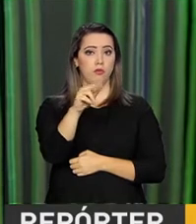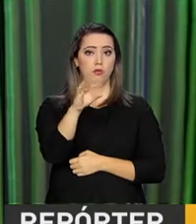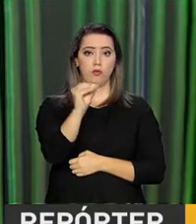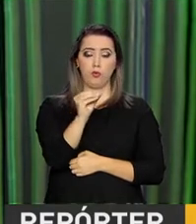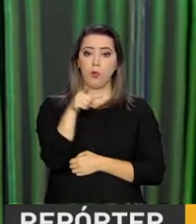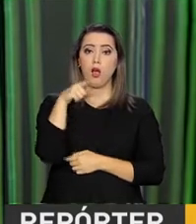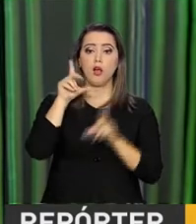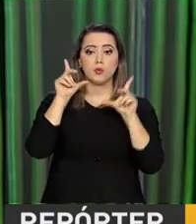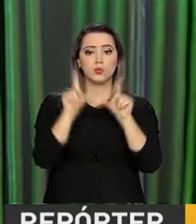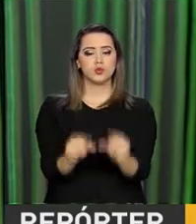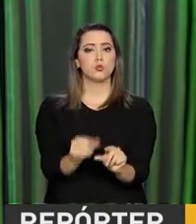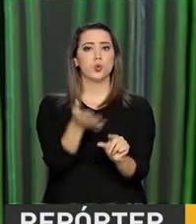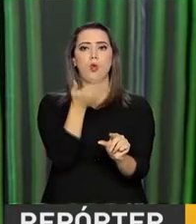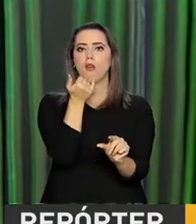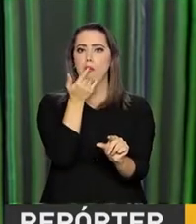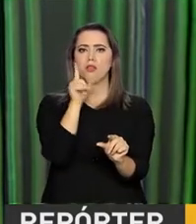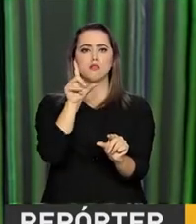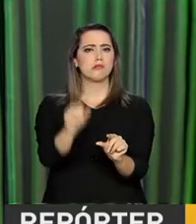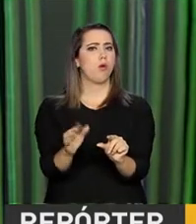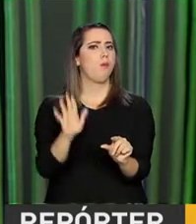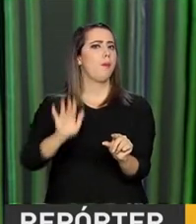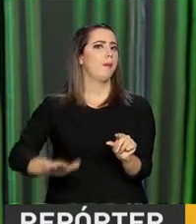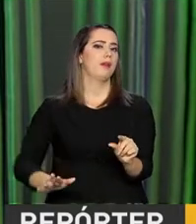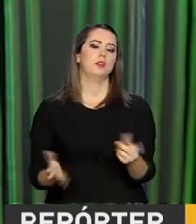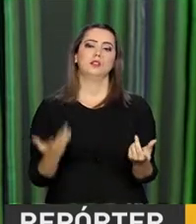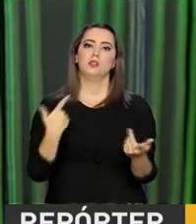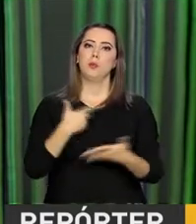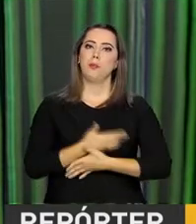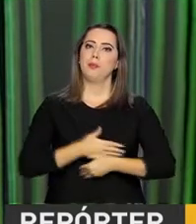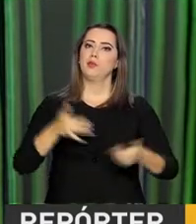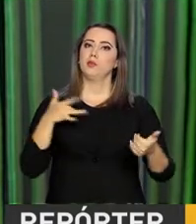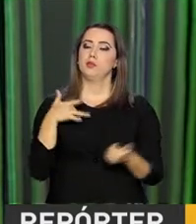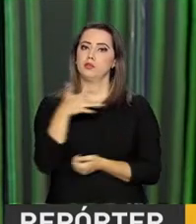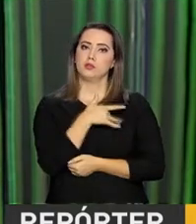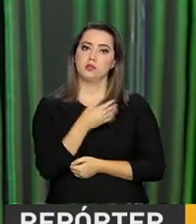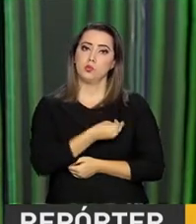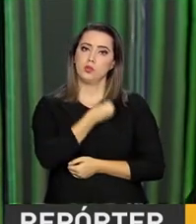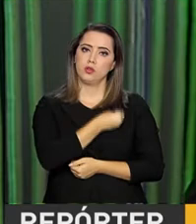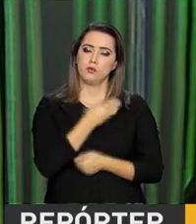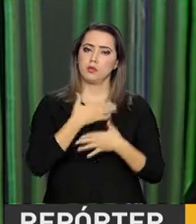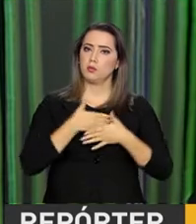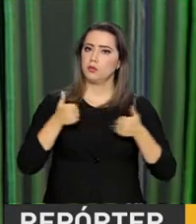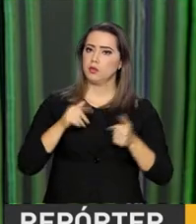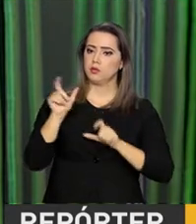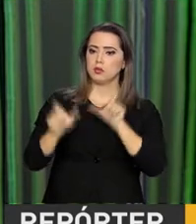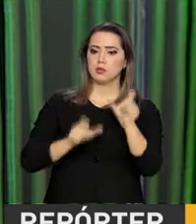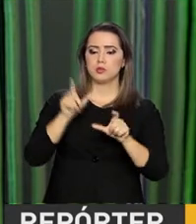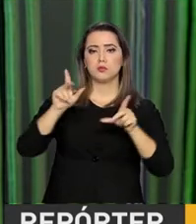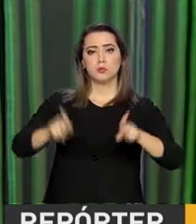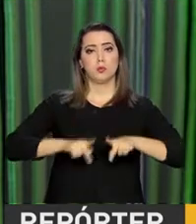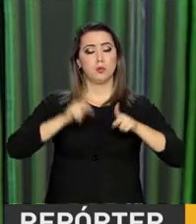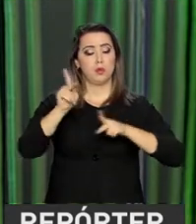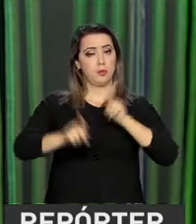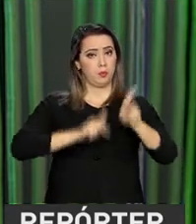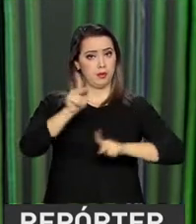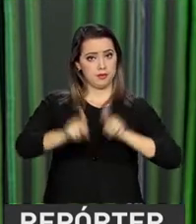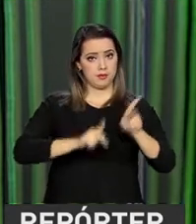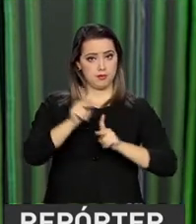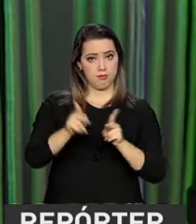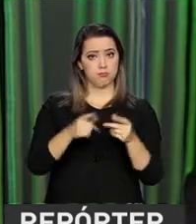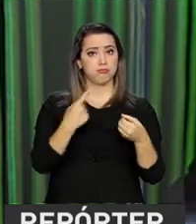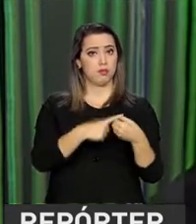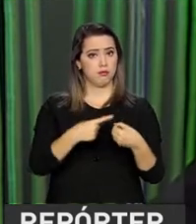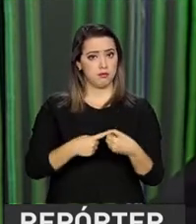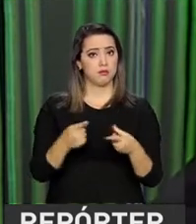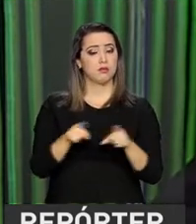o preço da alimentação, melhorando a saúde, a qualidade de vida das populações urbanas e liberando